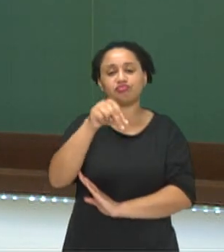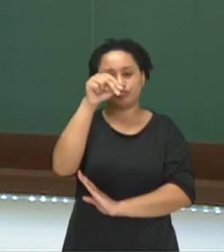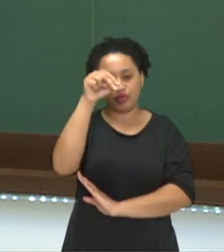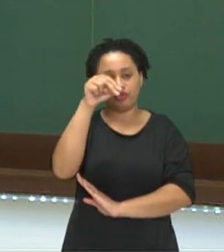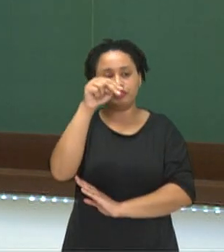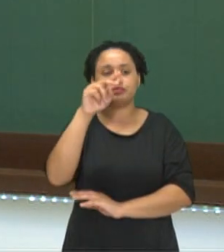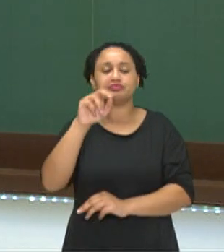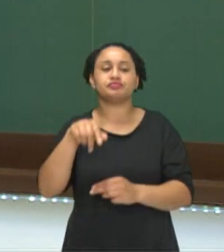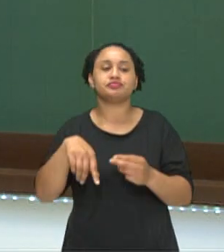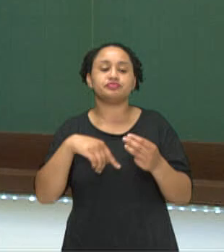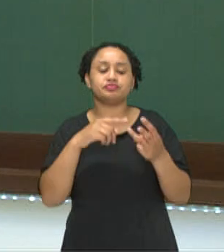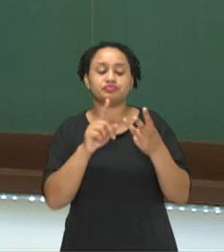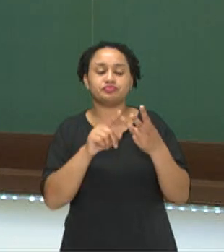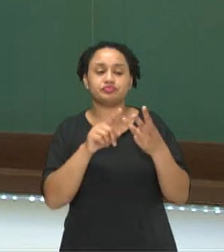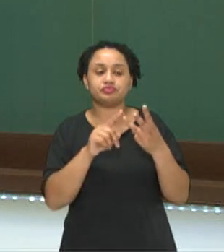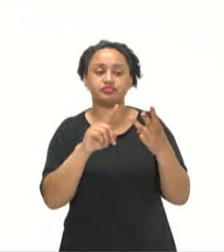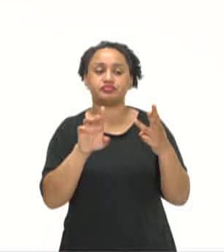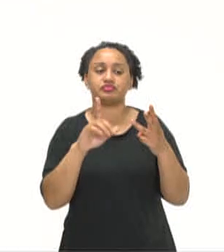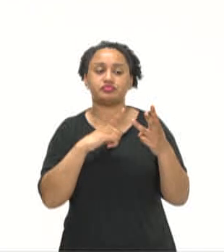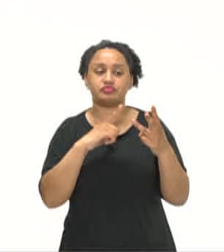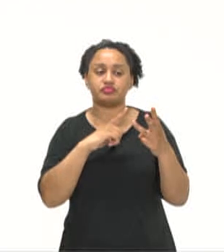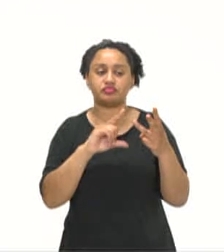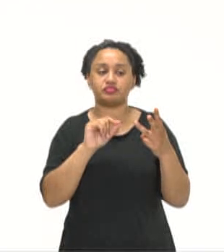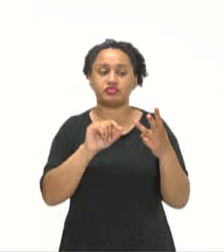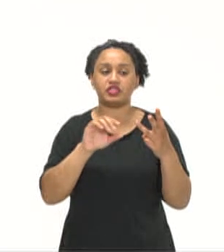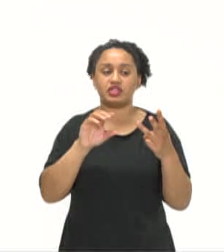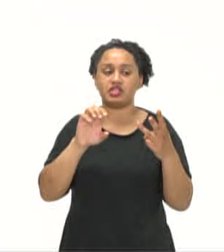europeu. Nós temos ali a Europa